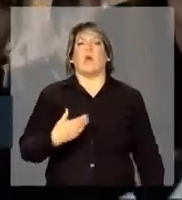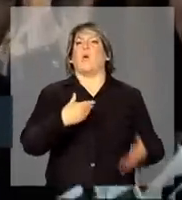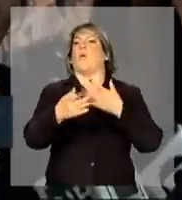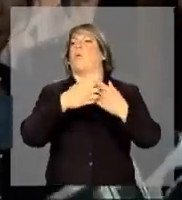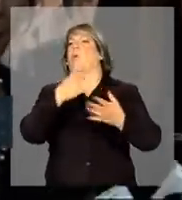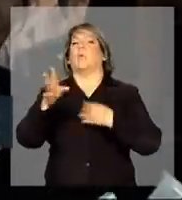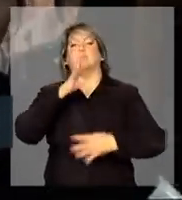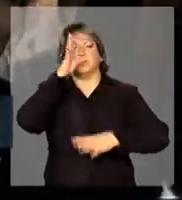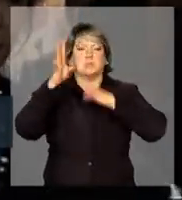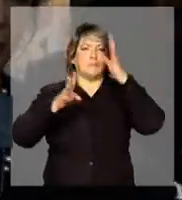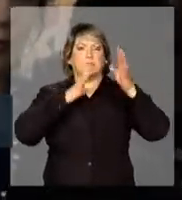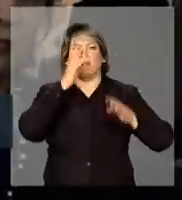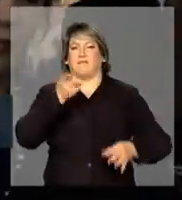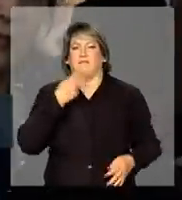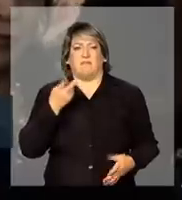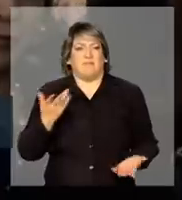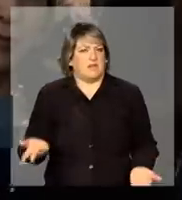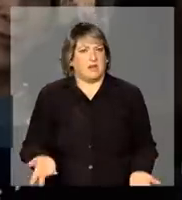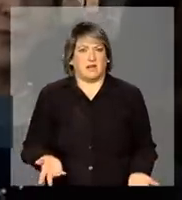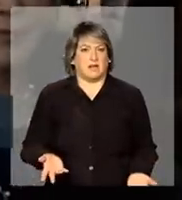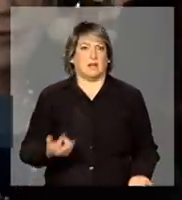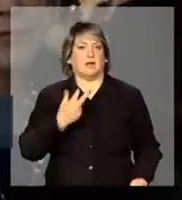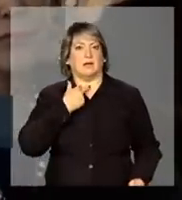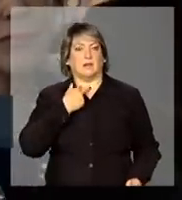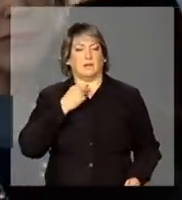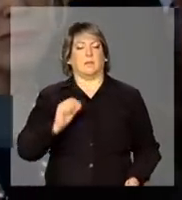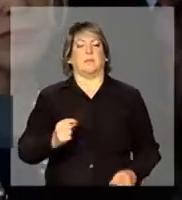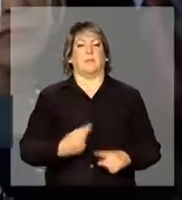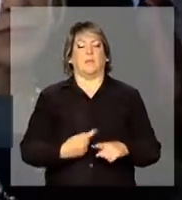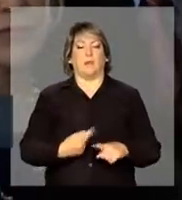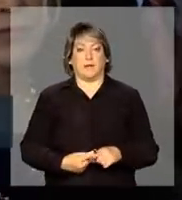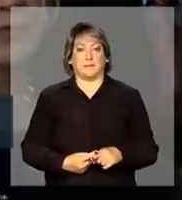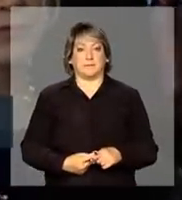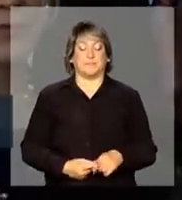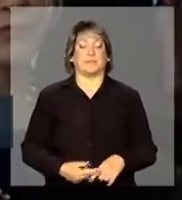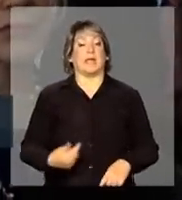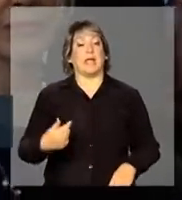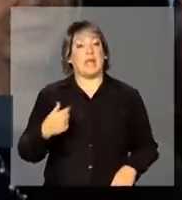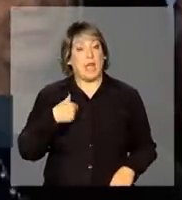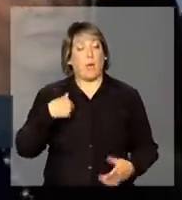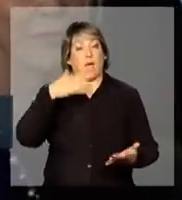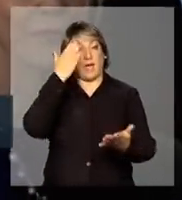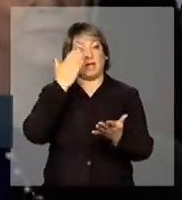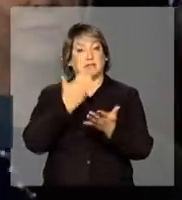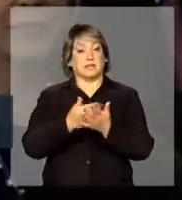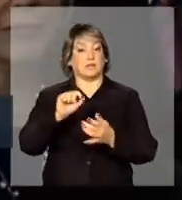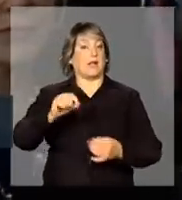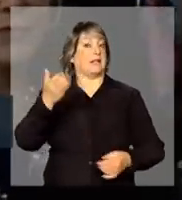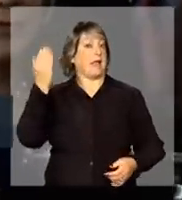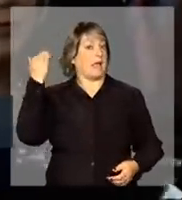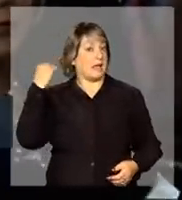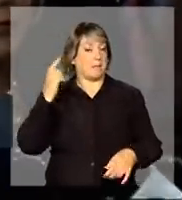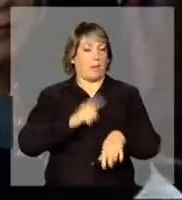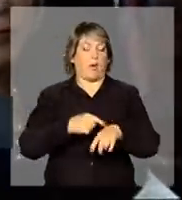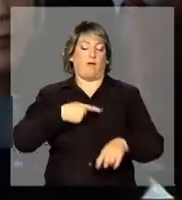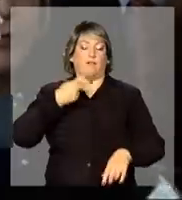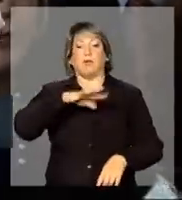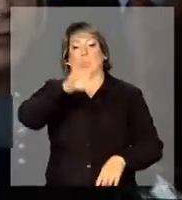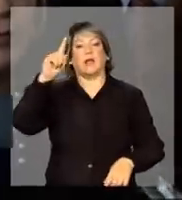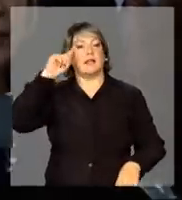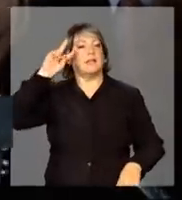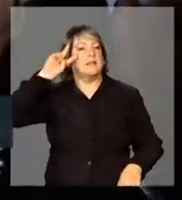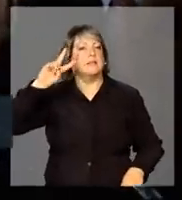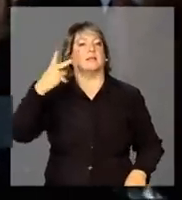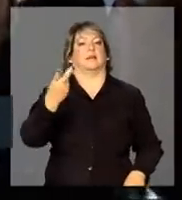especulação que se faz e que, de uma certa forma, eu acredito que naquele momento distorceu minhas palavras. Então, não